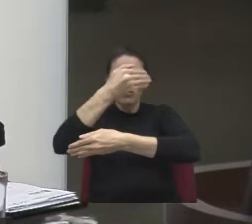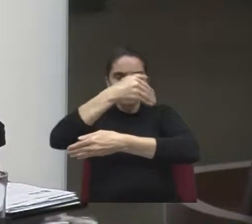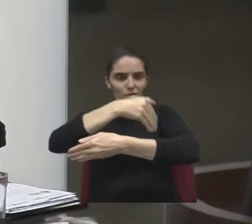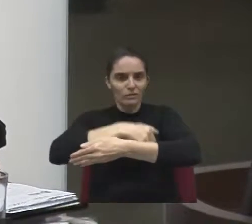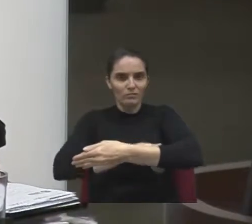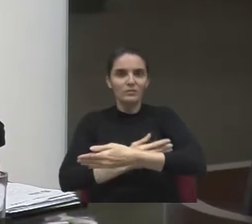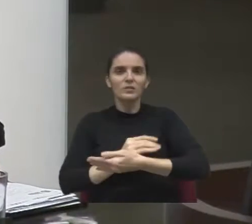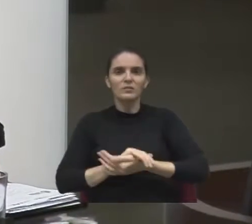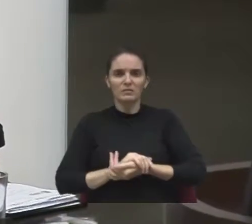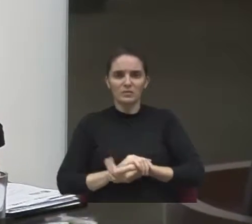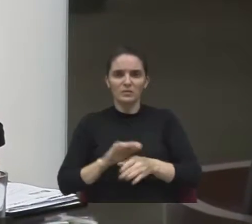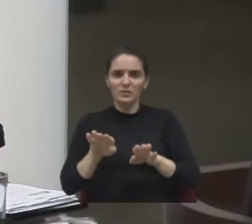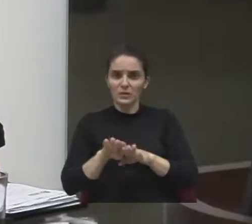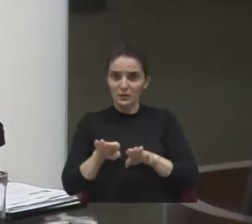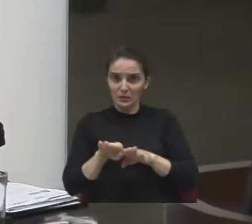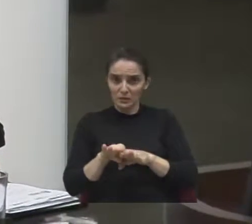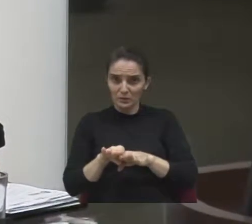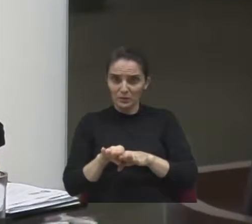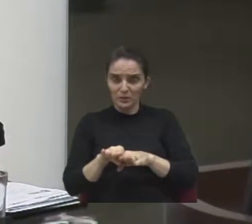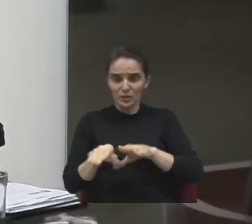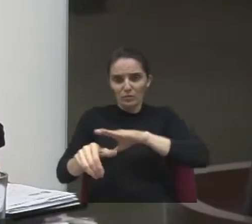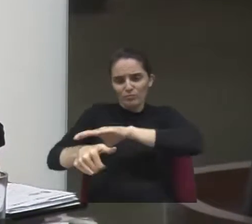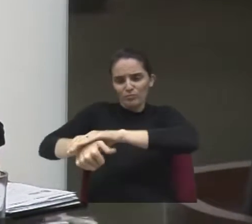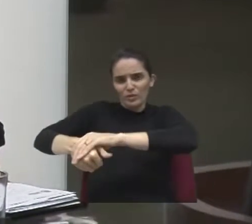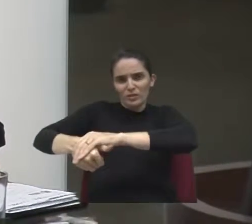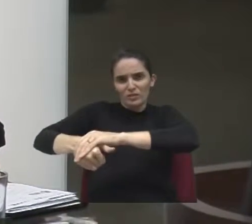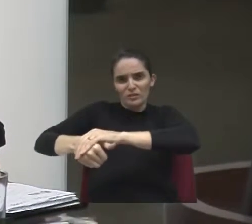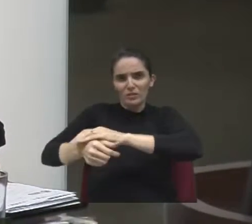canudinho do nariz de uma tartaruga.